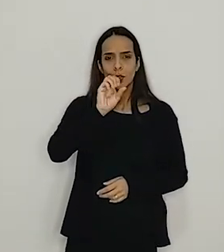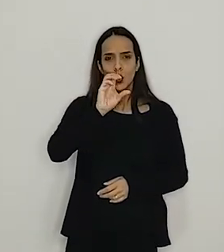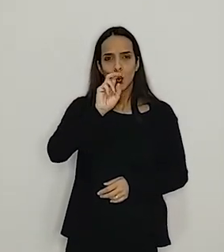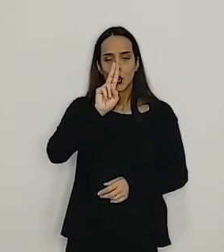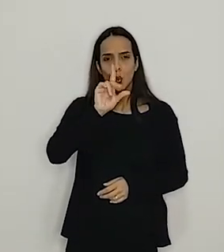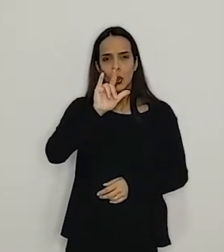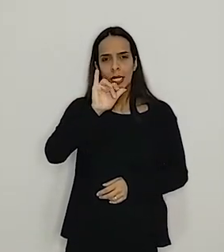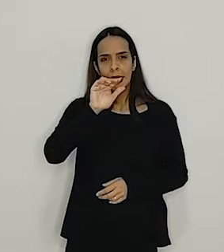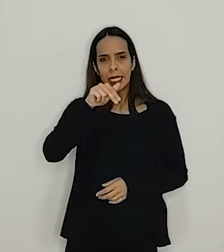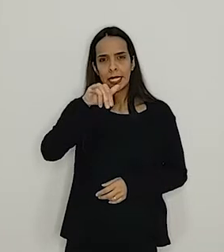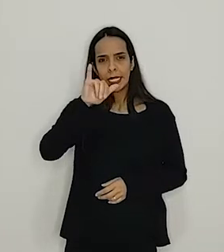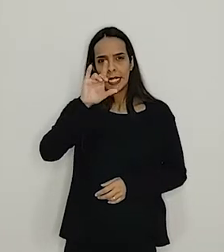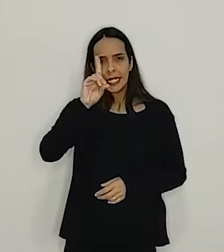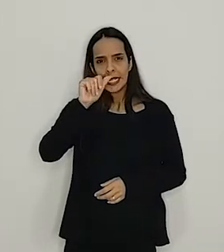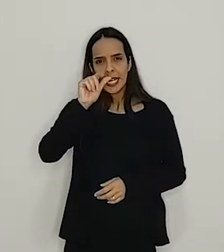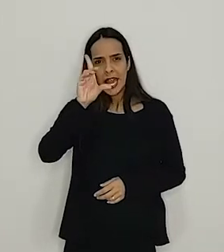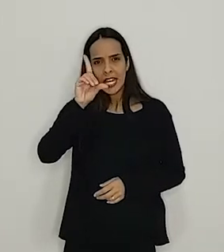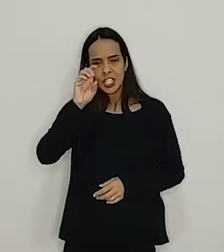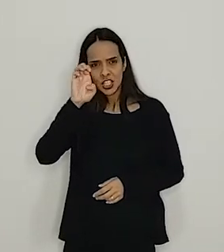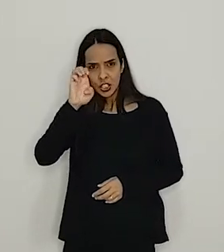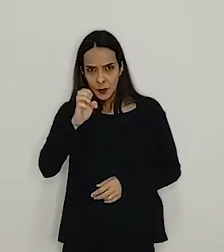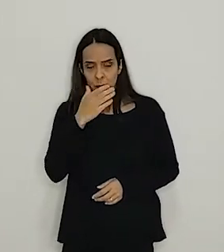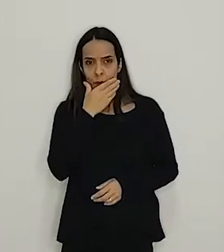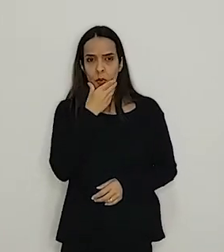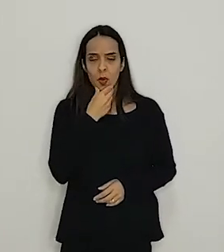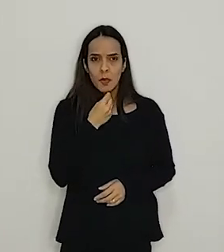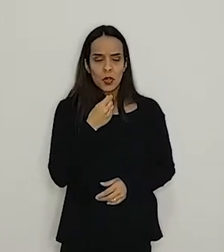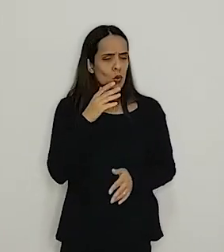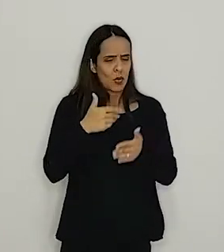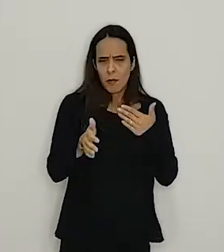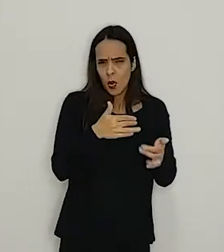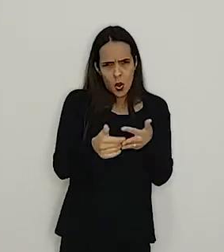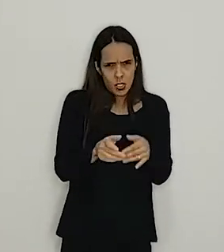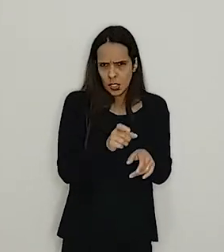abusado ou não, de ser um abusador ou não, partimos da